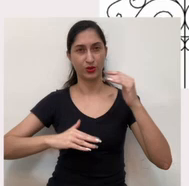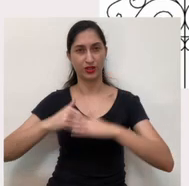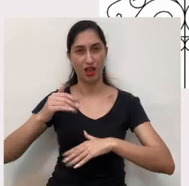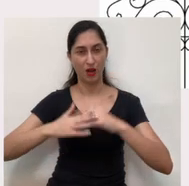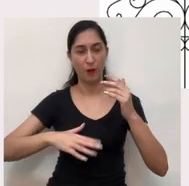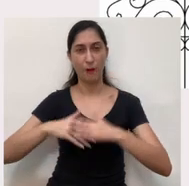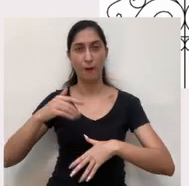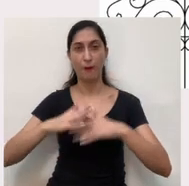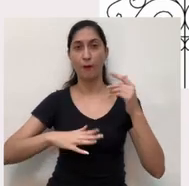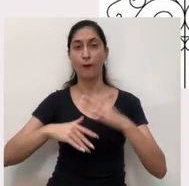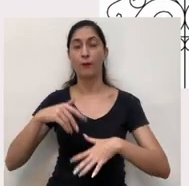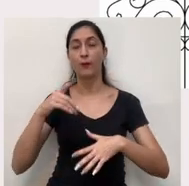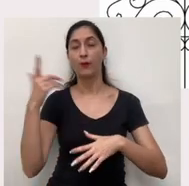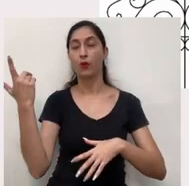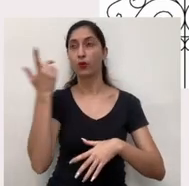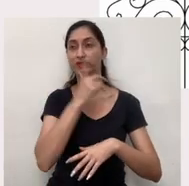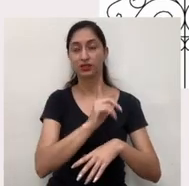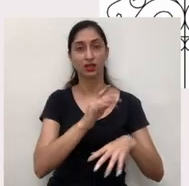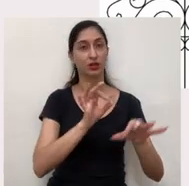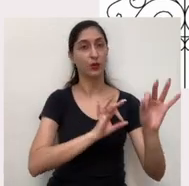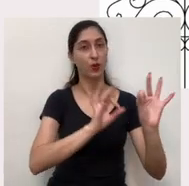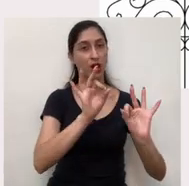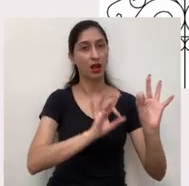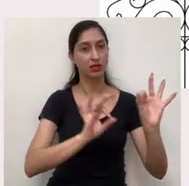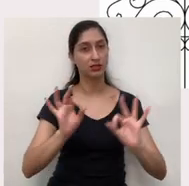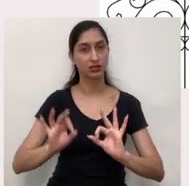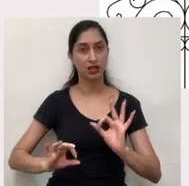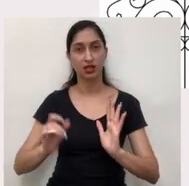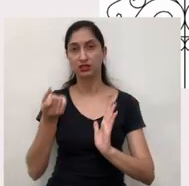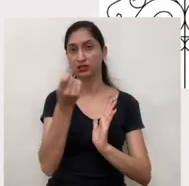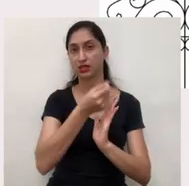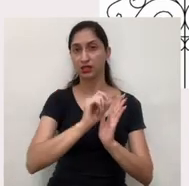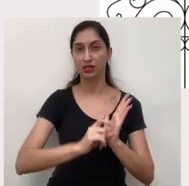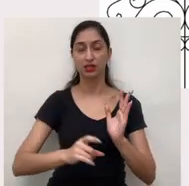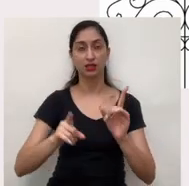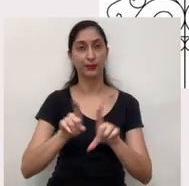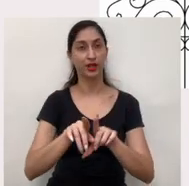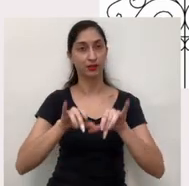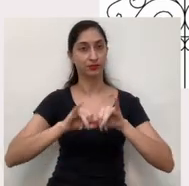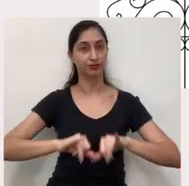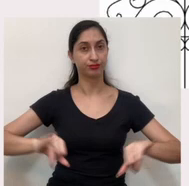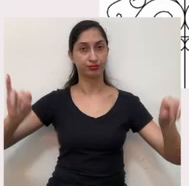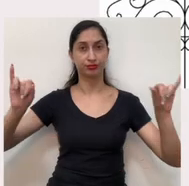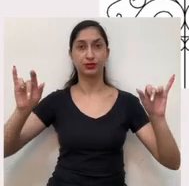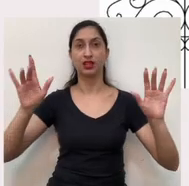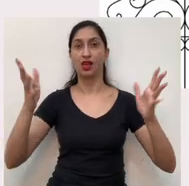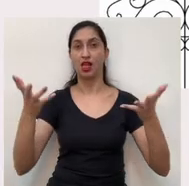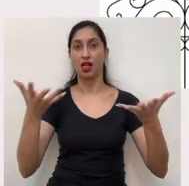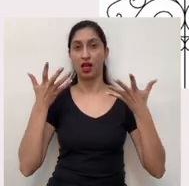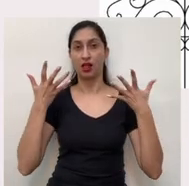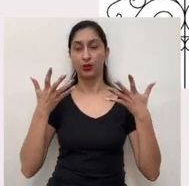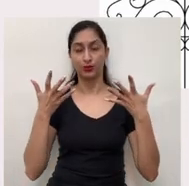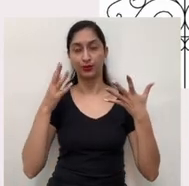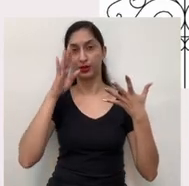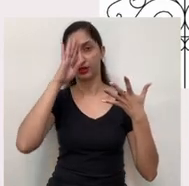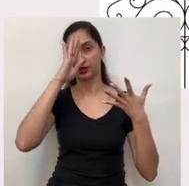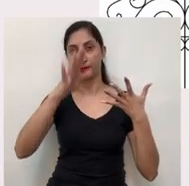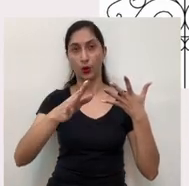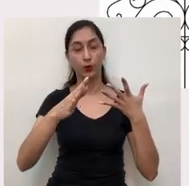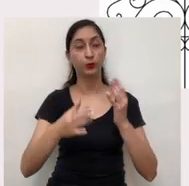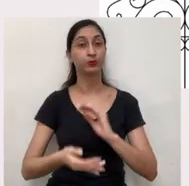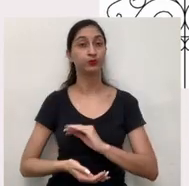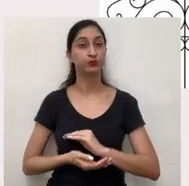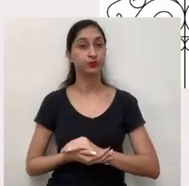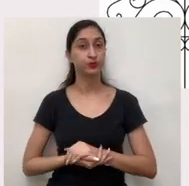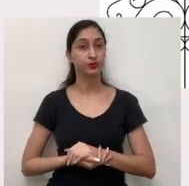possa ser organizada, vamos dizer assim, e disponibilizada, sobretudo, né, organizar para disponibilizar, né,